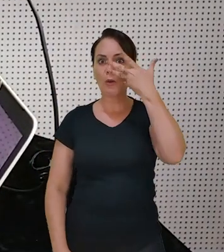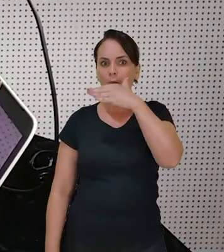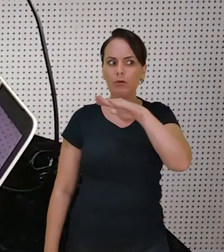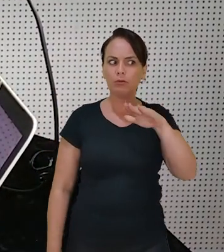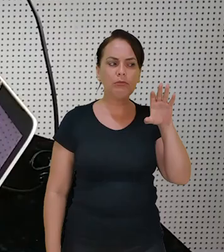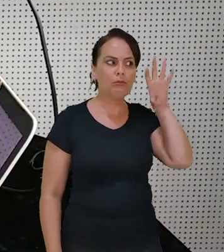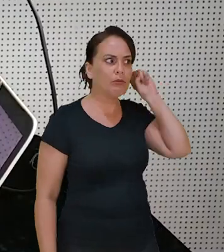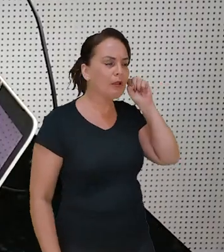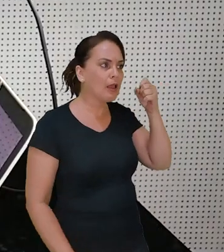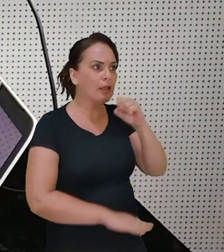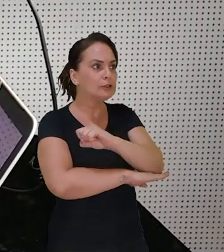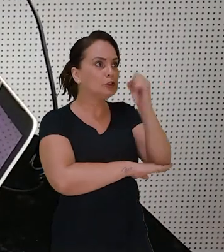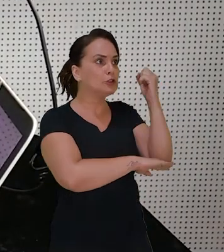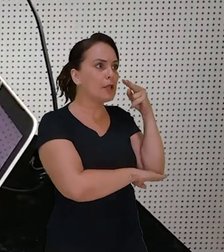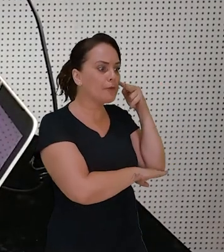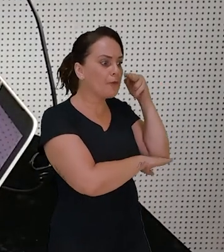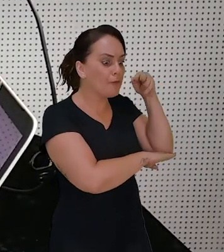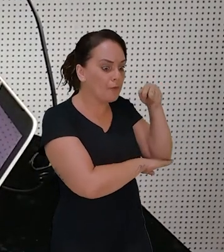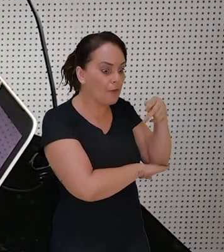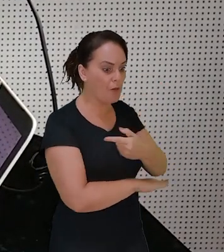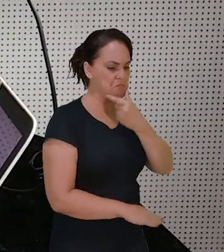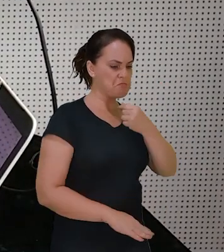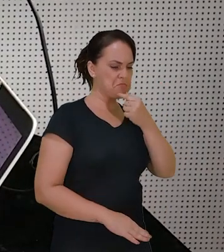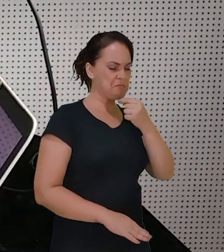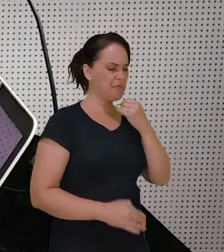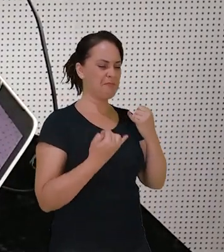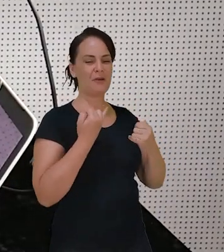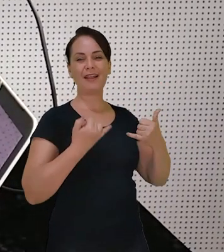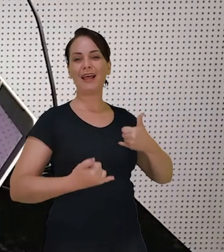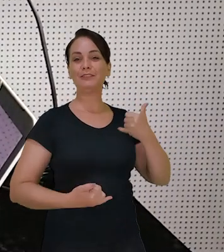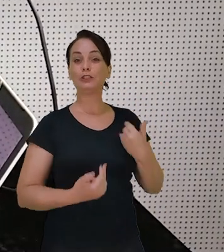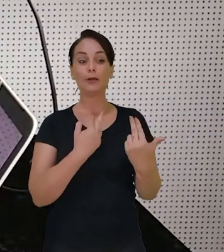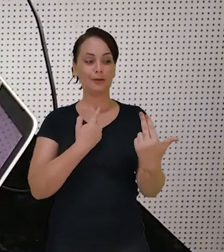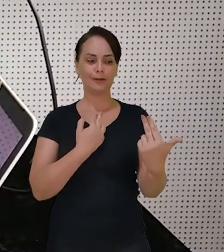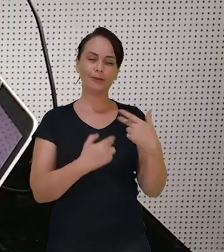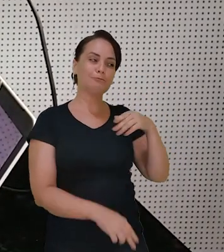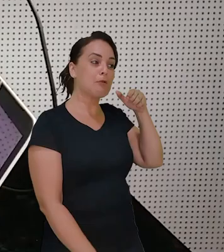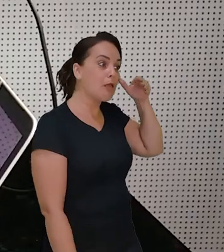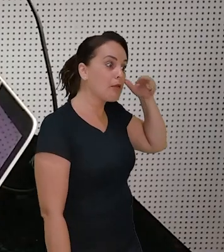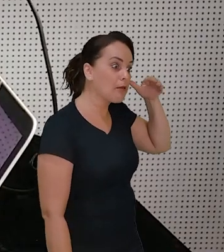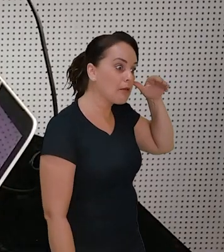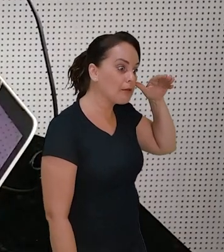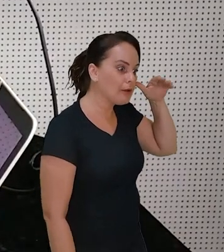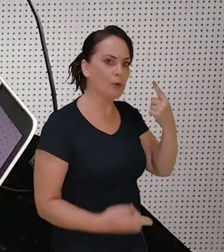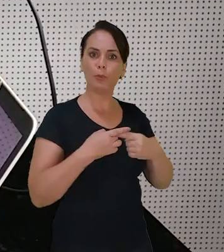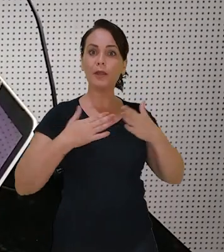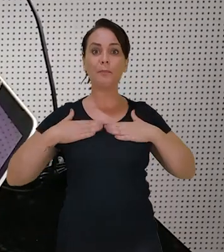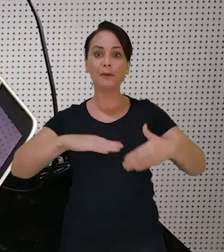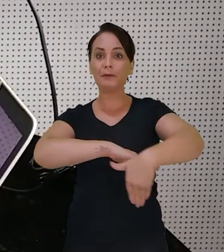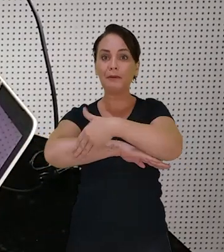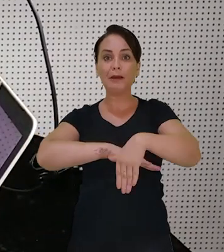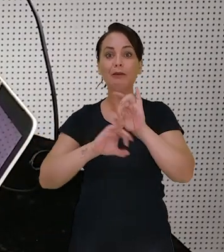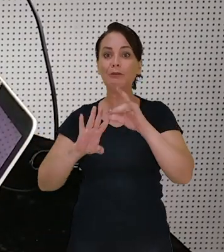e fui até a janela. Vi um menino que parecia ter a minha idade. Fiquei curioso, porque na minha rua só